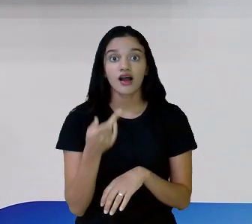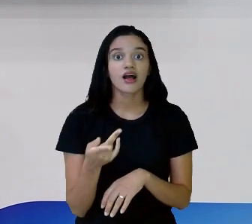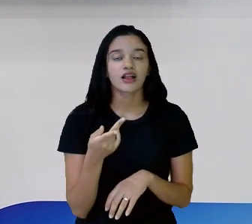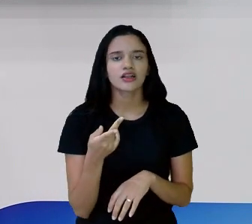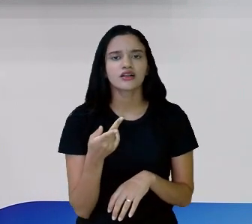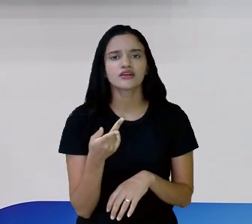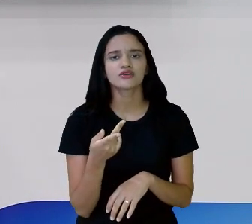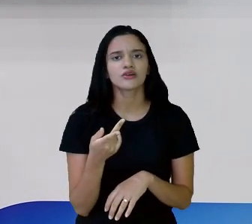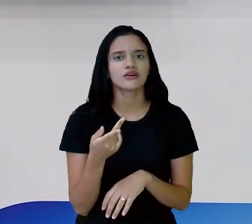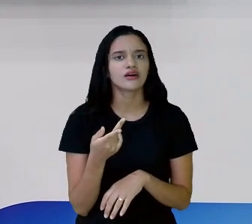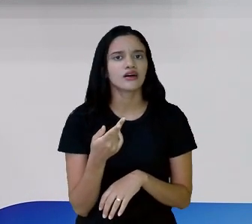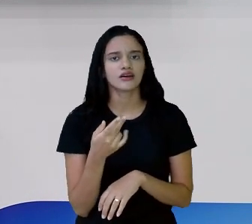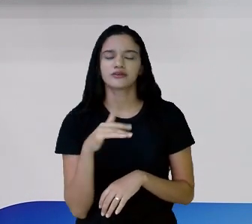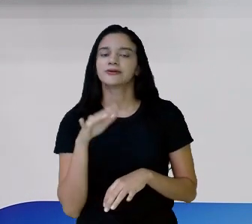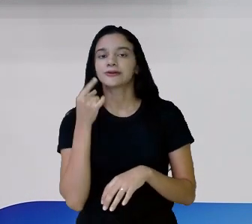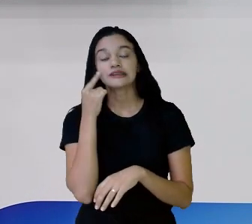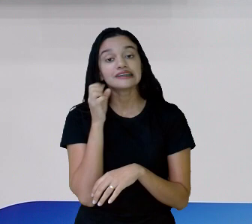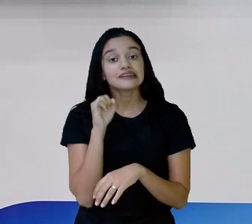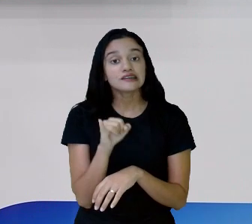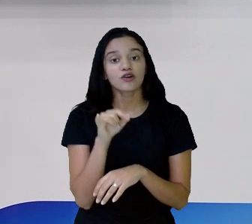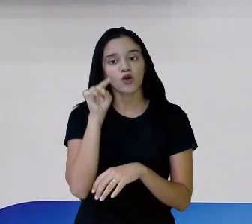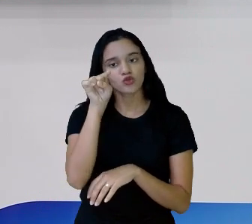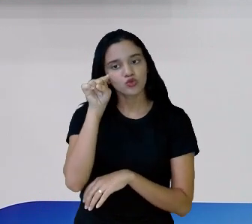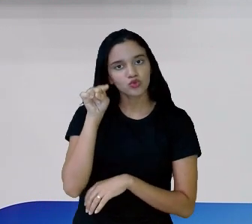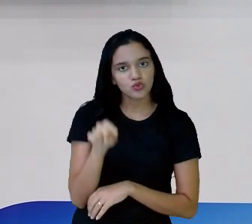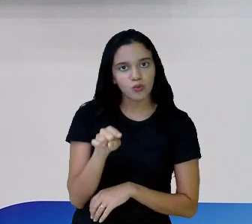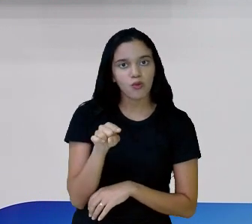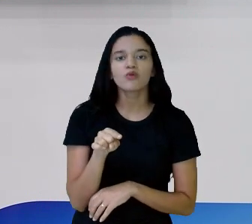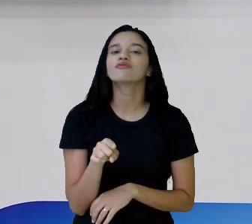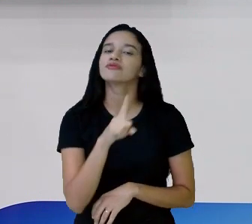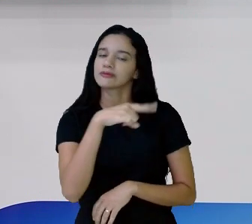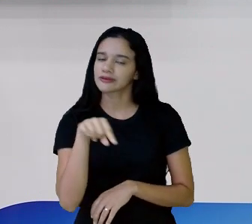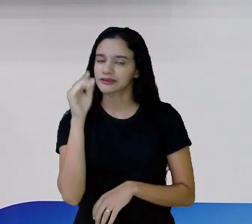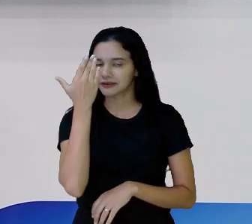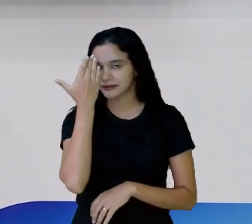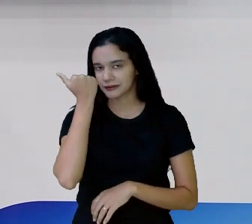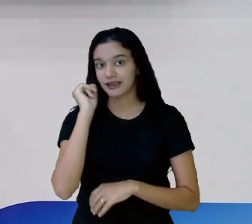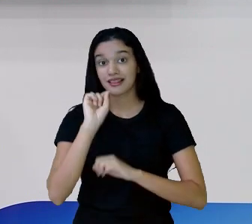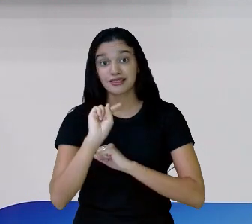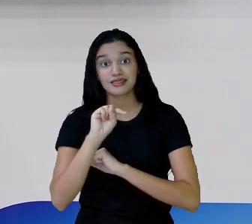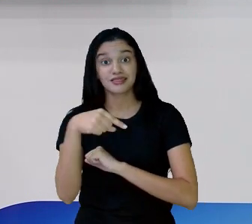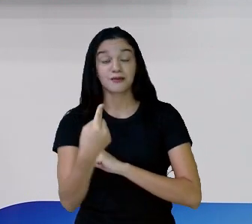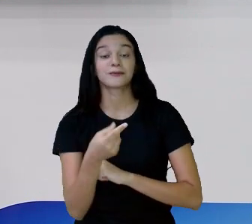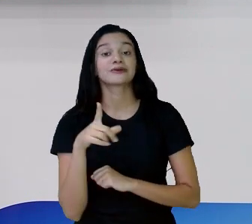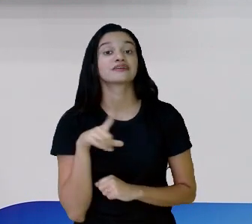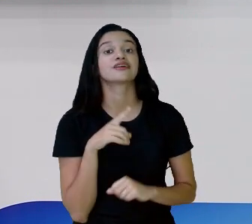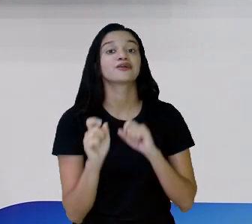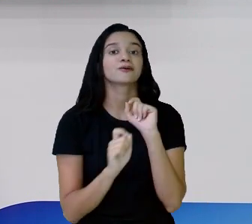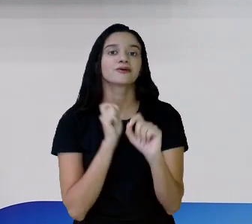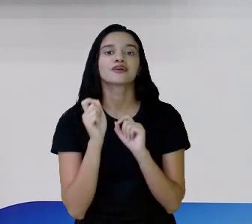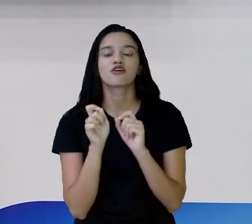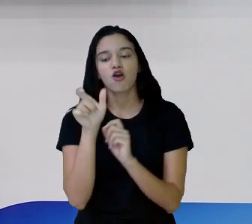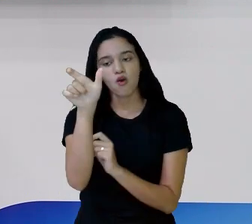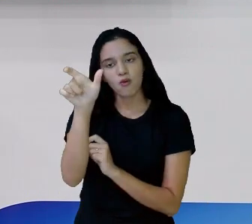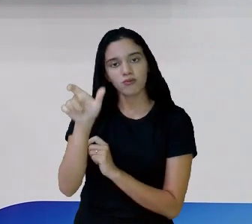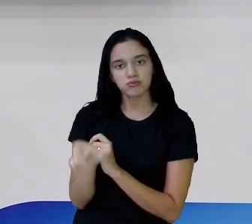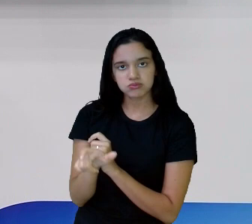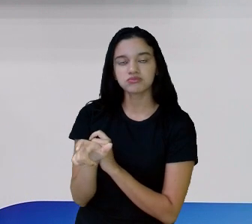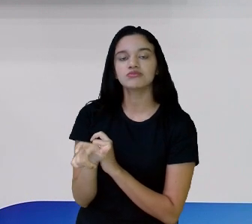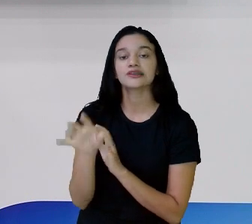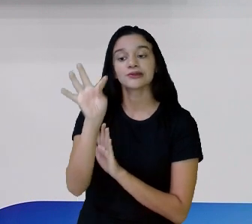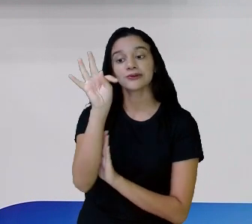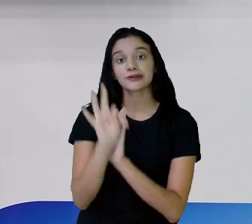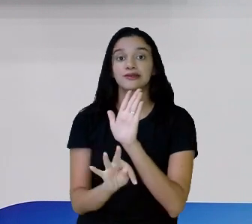Que horror, então, se eu coloco 2 pontos, você sabe que logo após terá uma personagem aí do